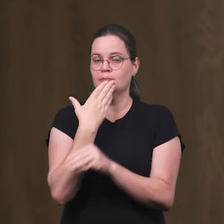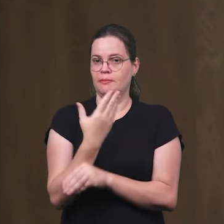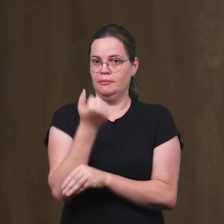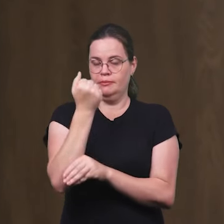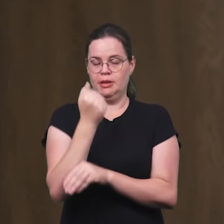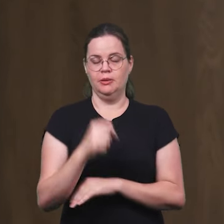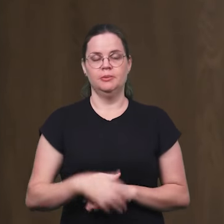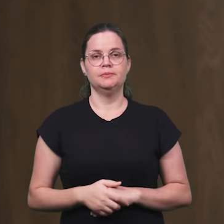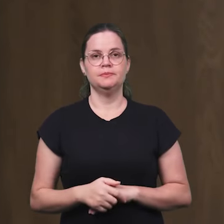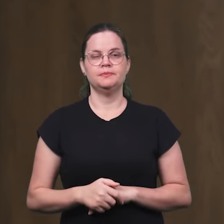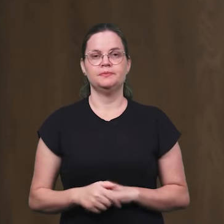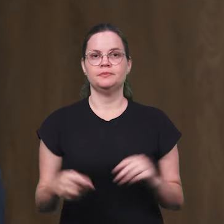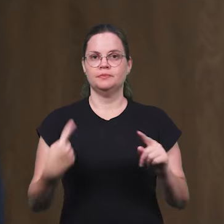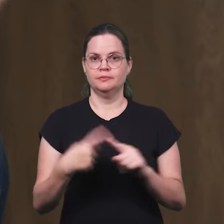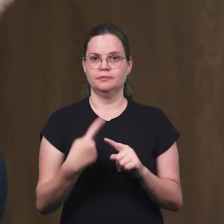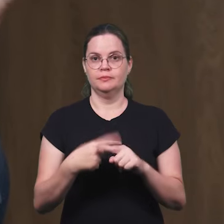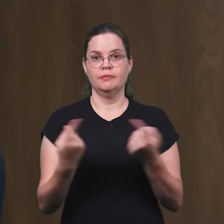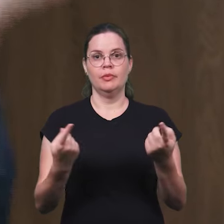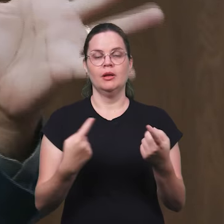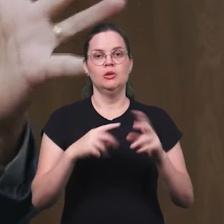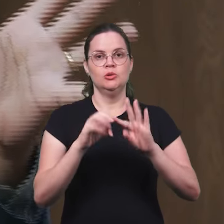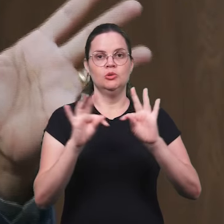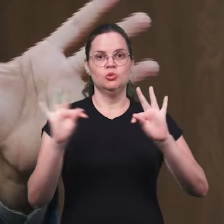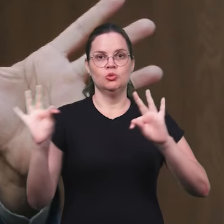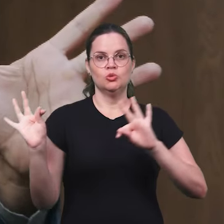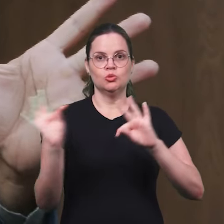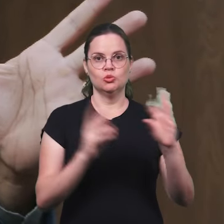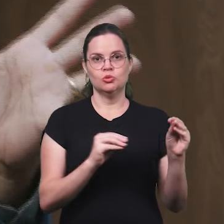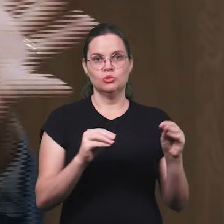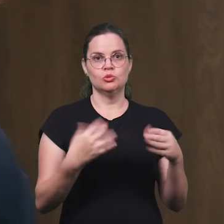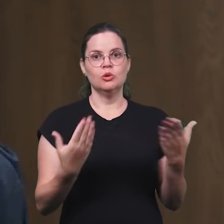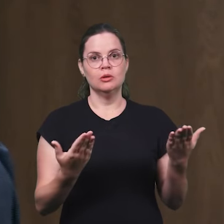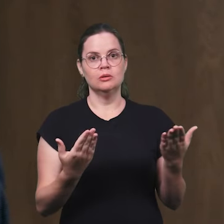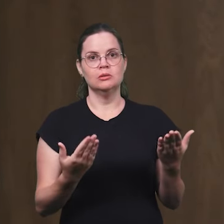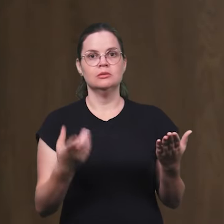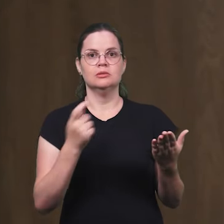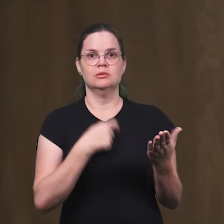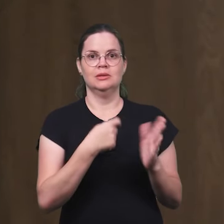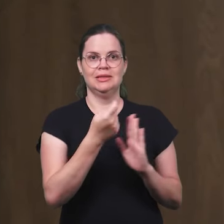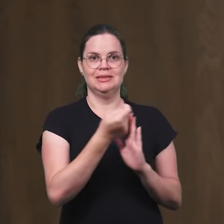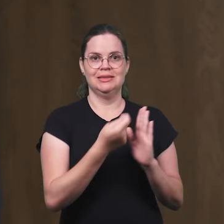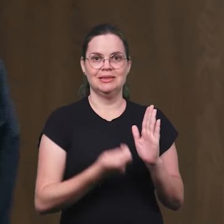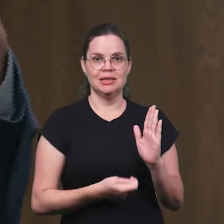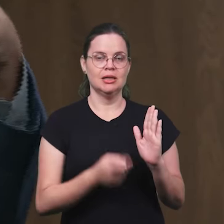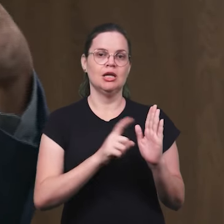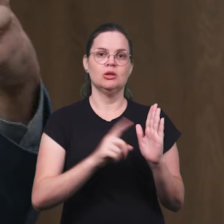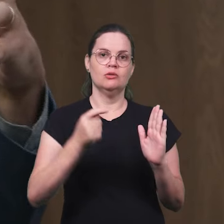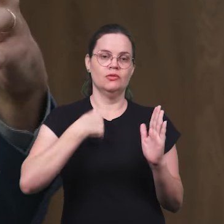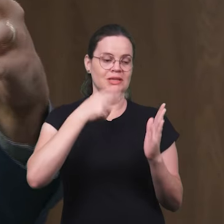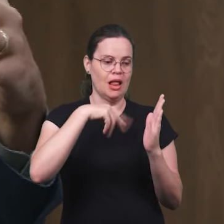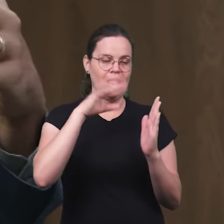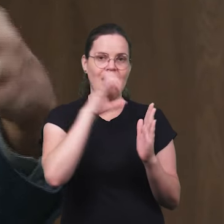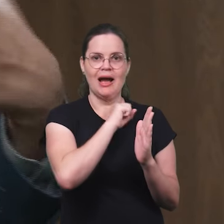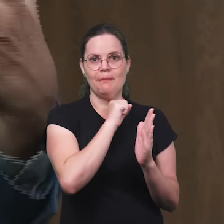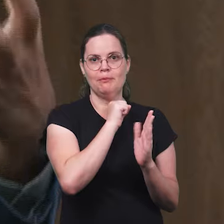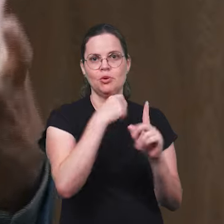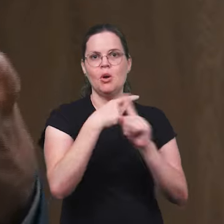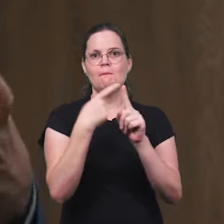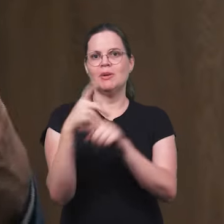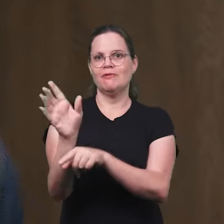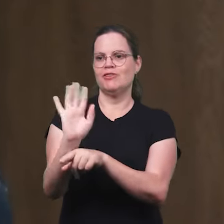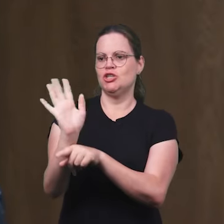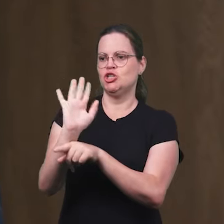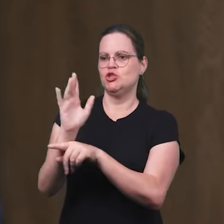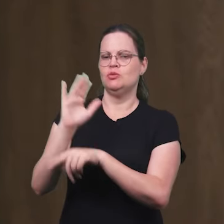nesse sentido, o material escrito você vai mais rápido do que assistir um vídeo. Geralmente, a videoaula, ela demanda